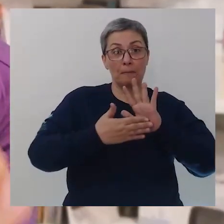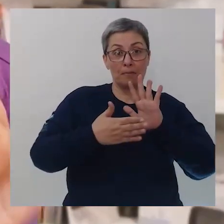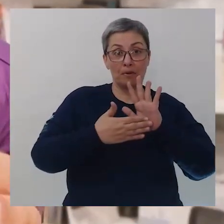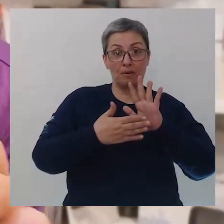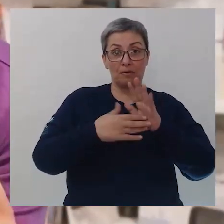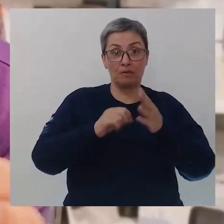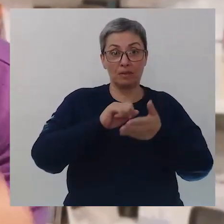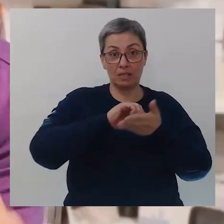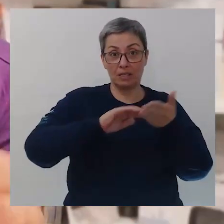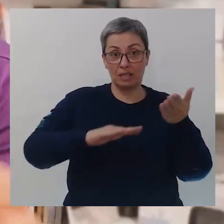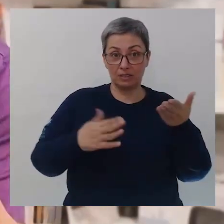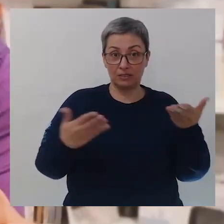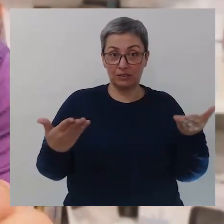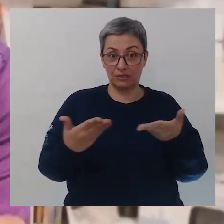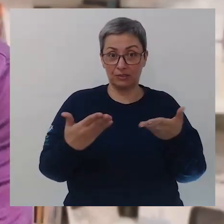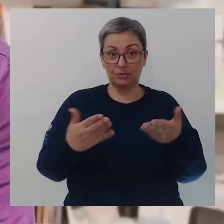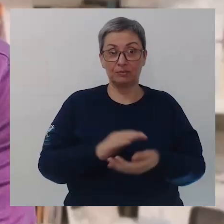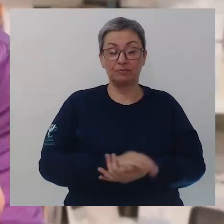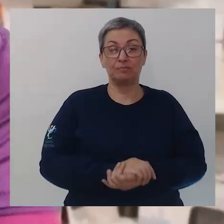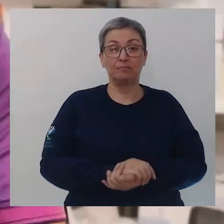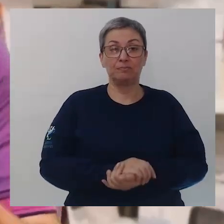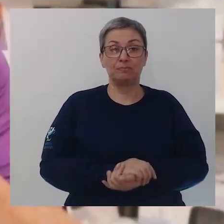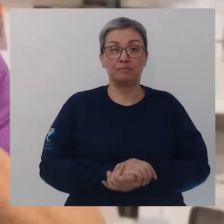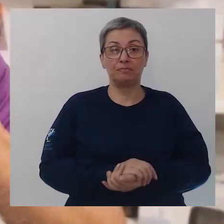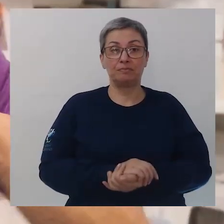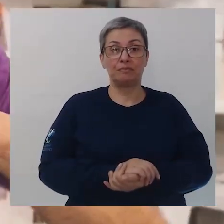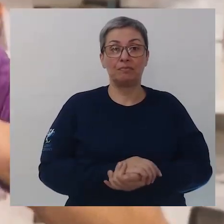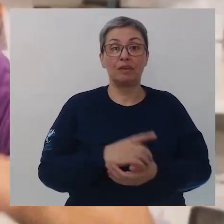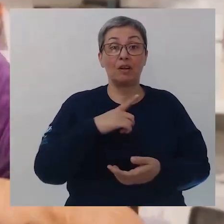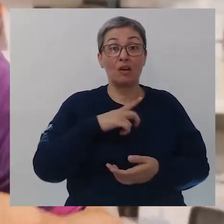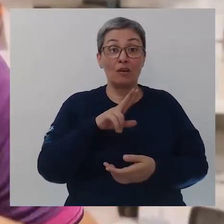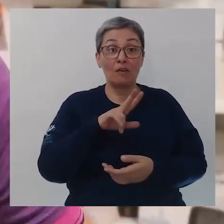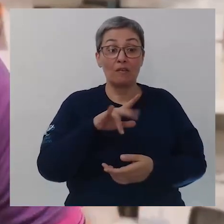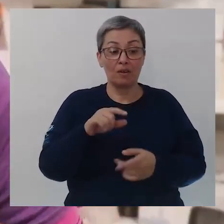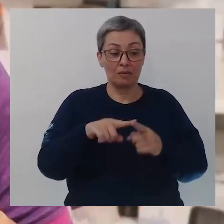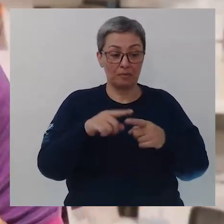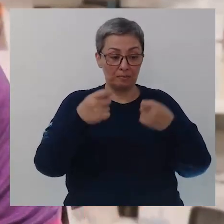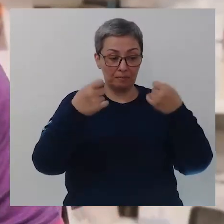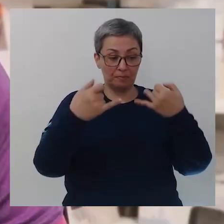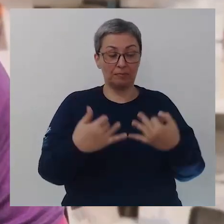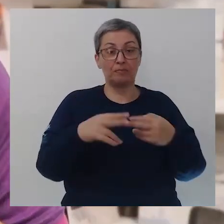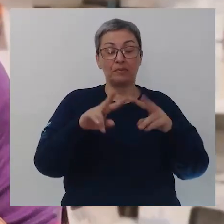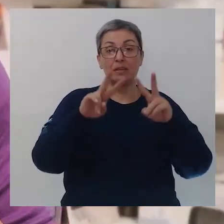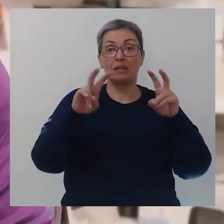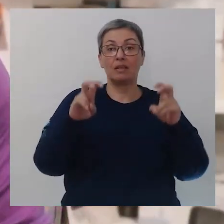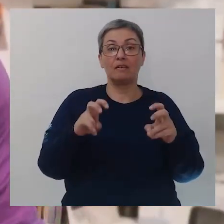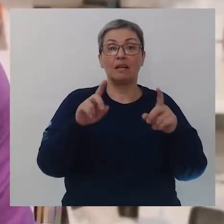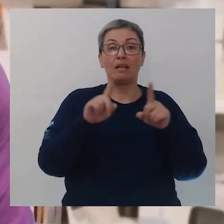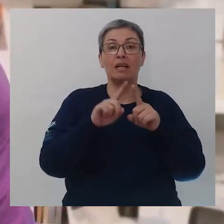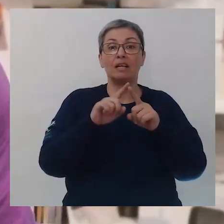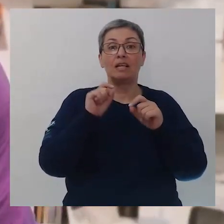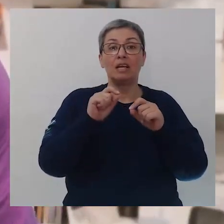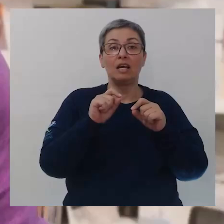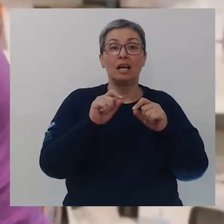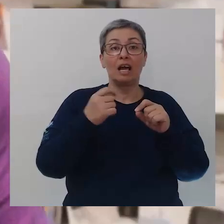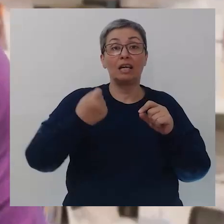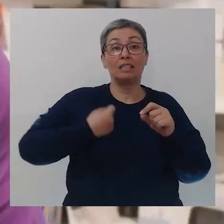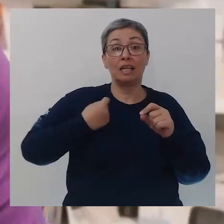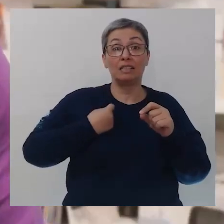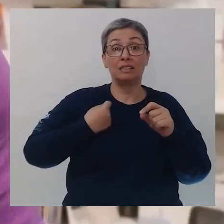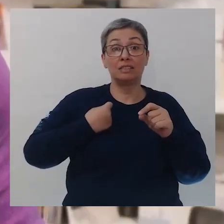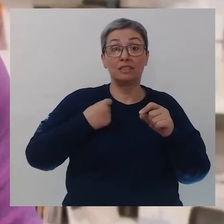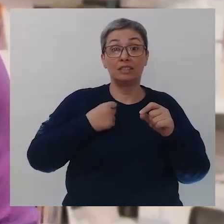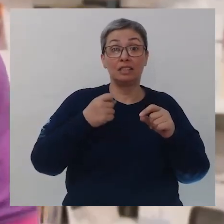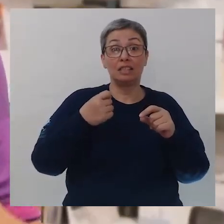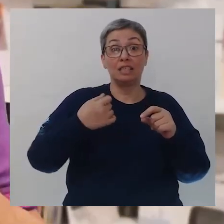proposta da atividade. Nós vamos falar sobre faixa etária,